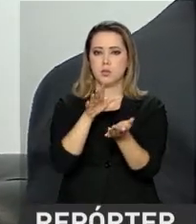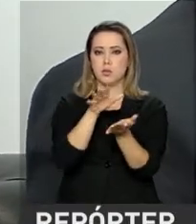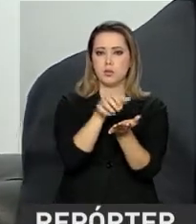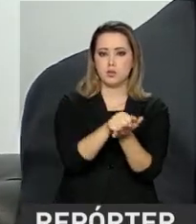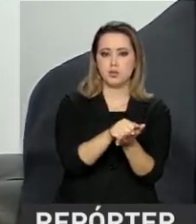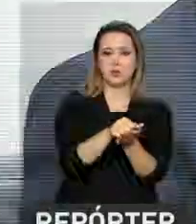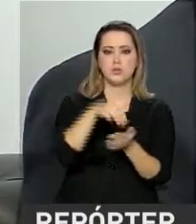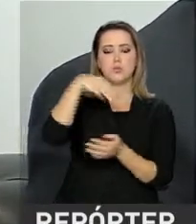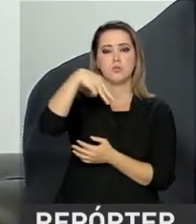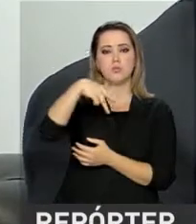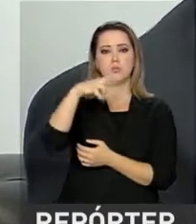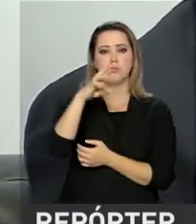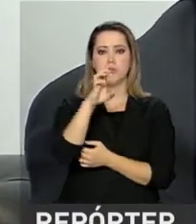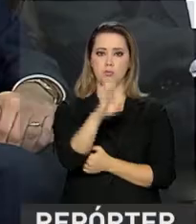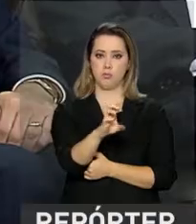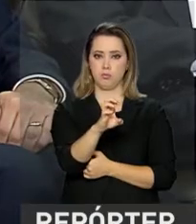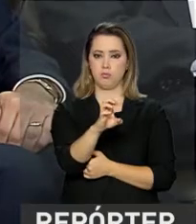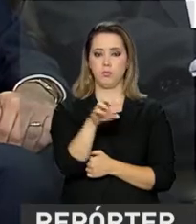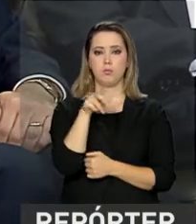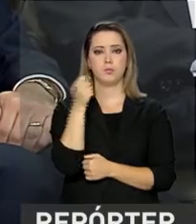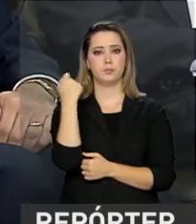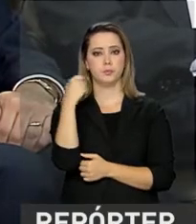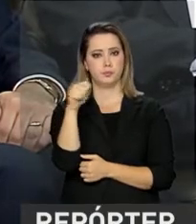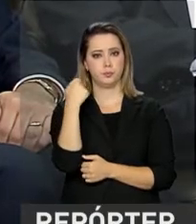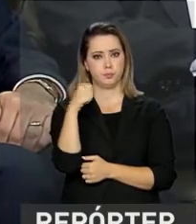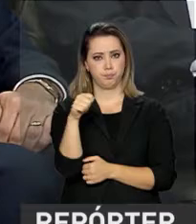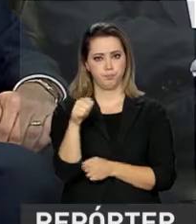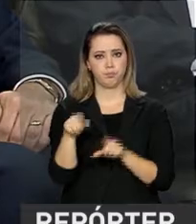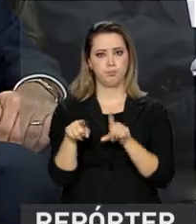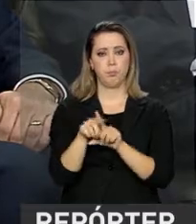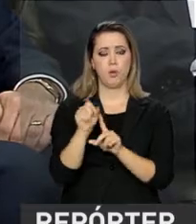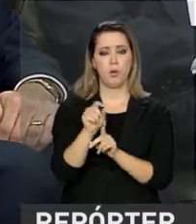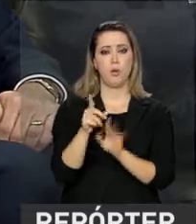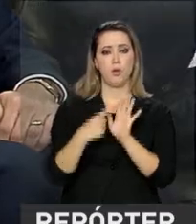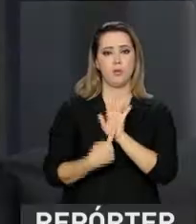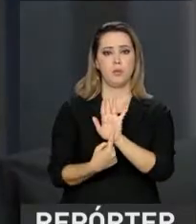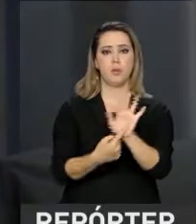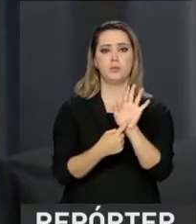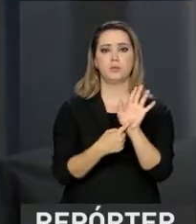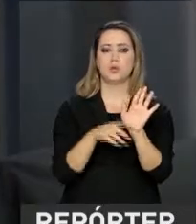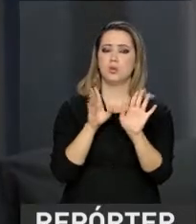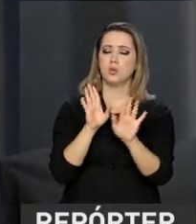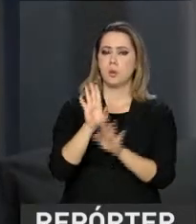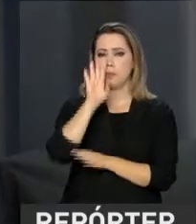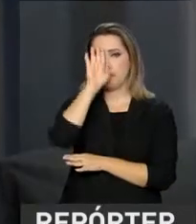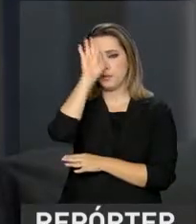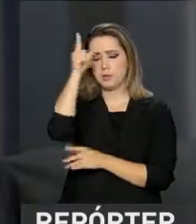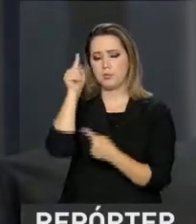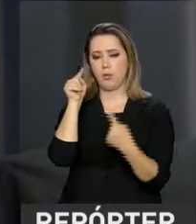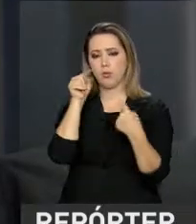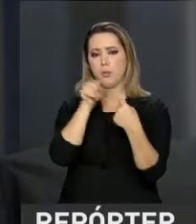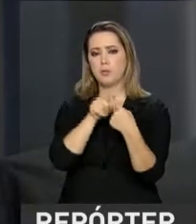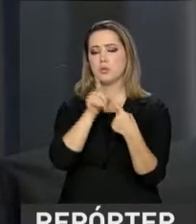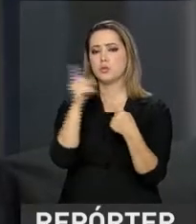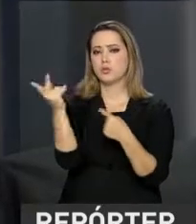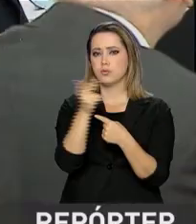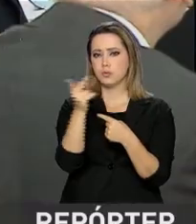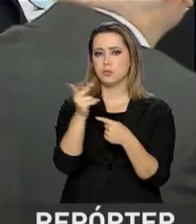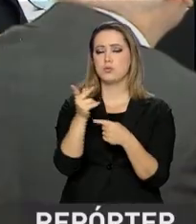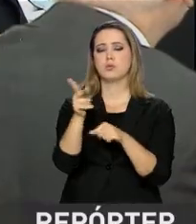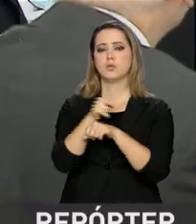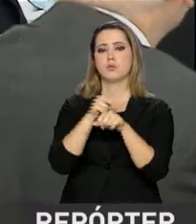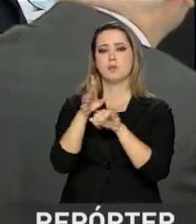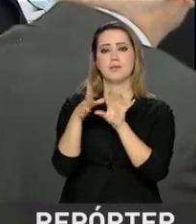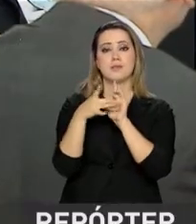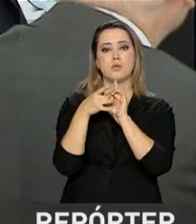das relações exteriores e culto da república argentina o que demonstra a prioridade atribuída pelos dois países a